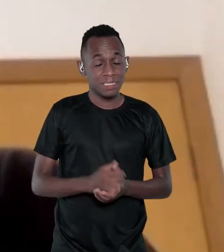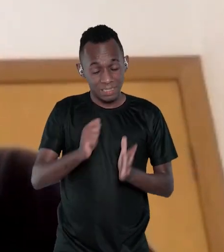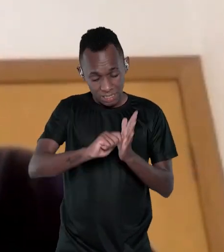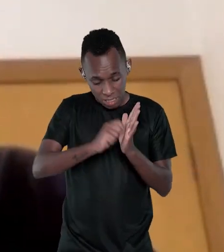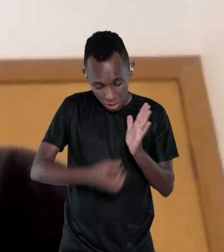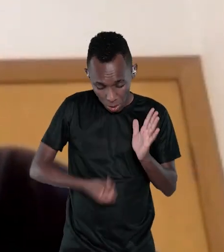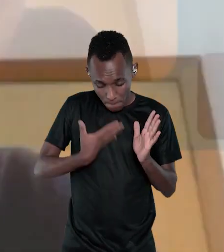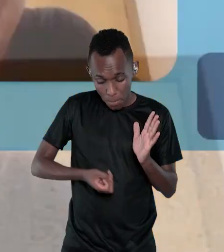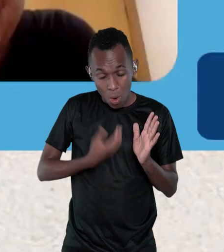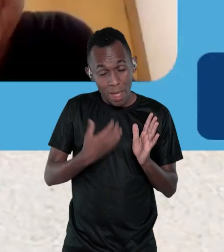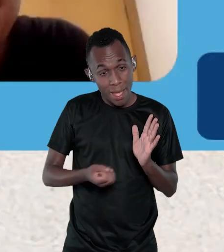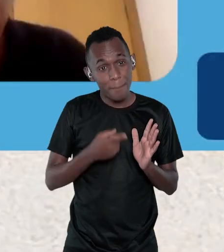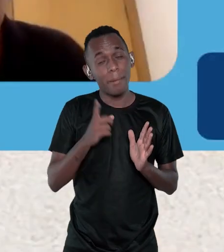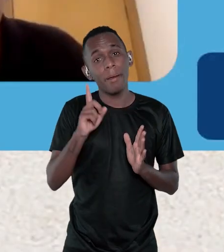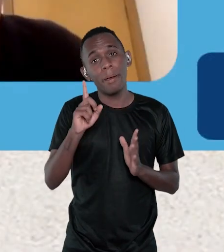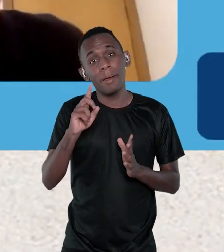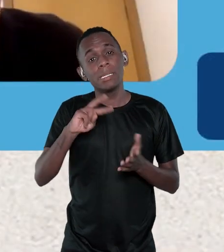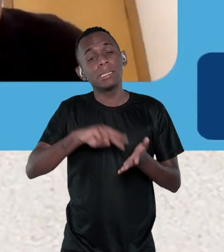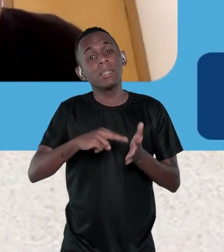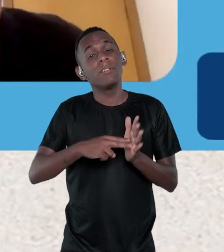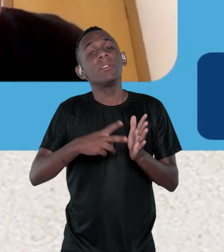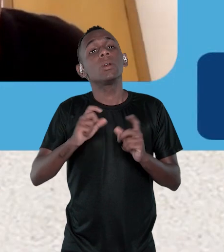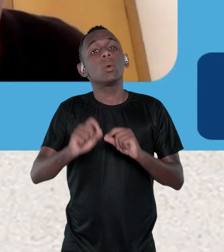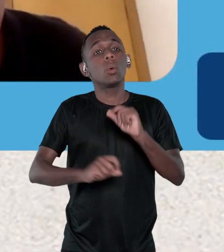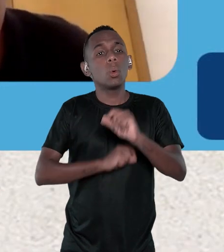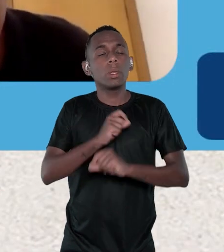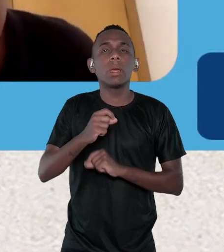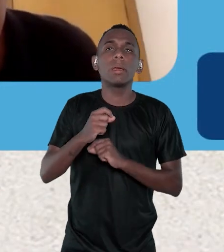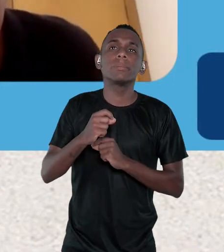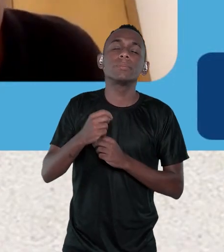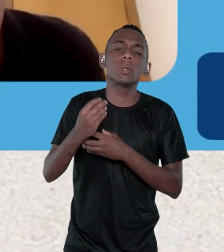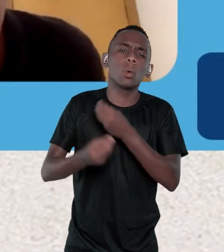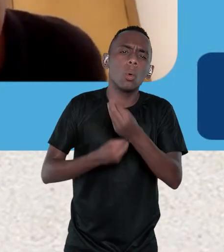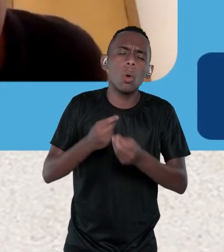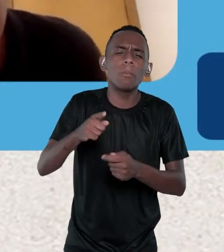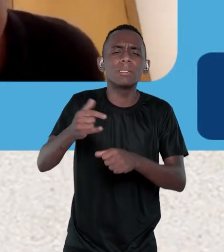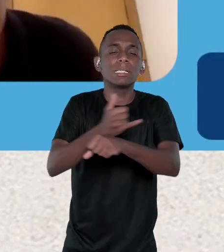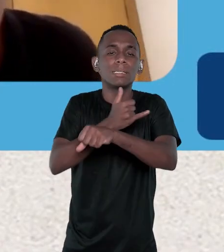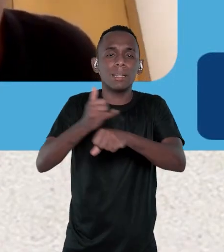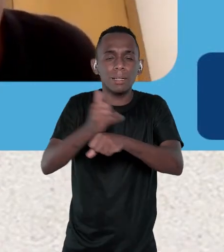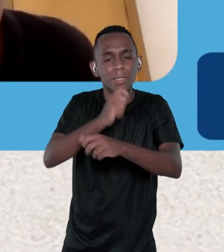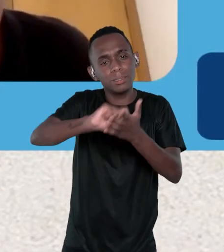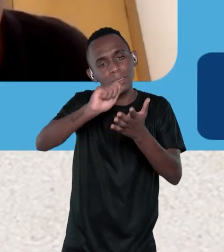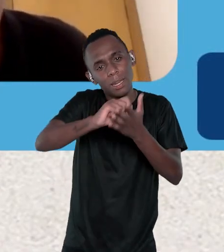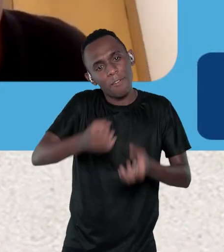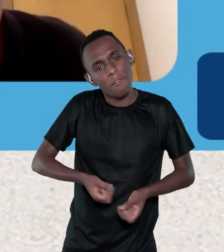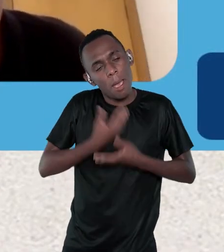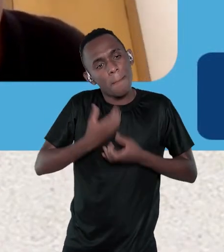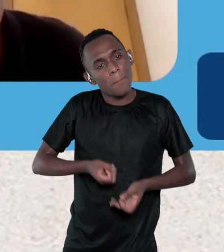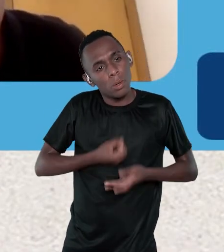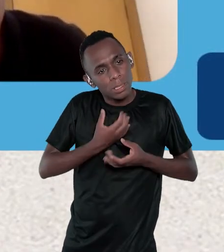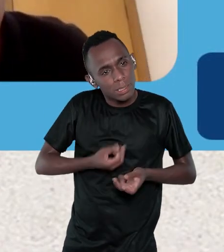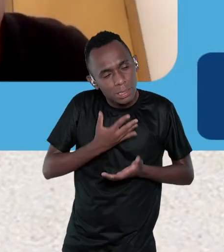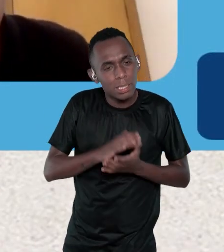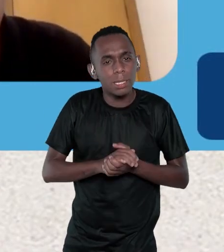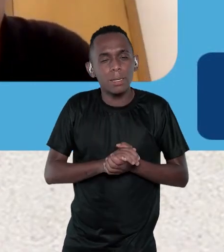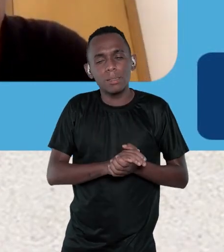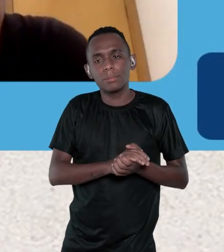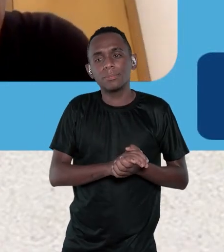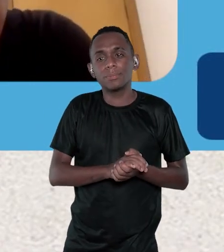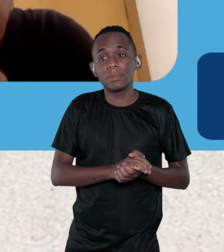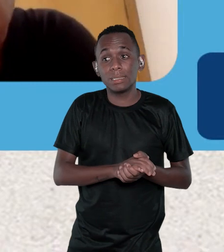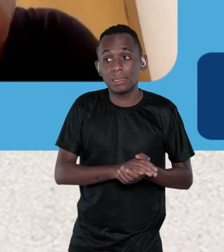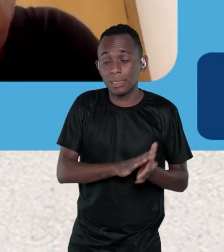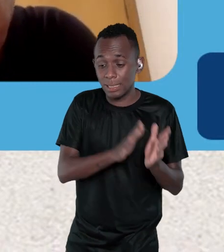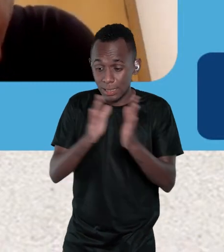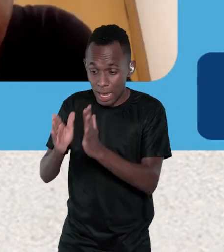É isso aí. Esse poema traduz bem assim como que você